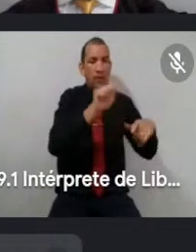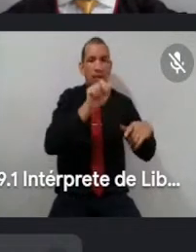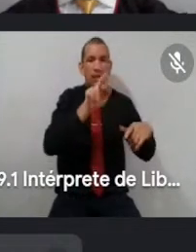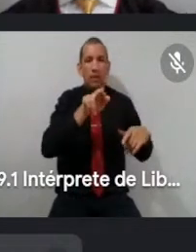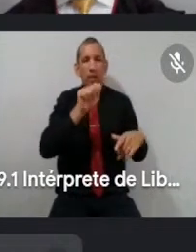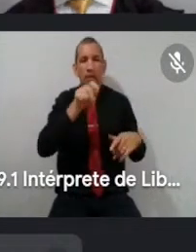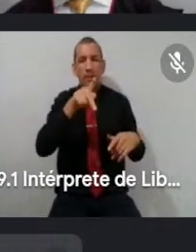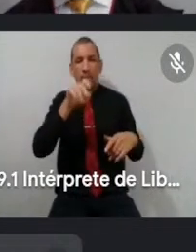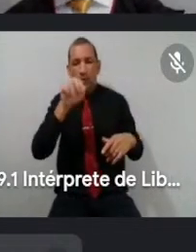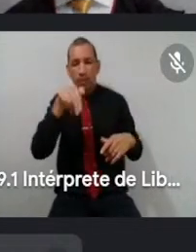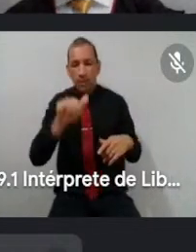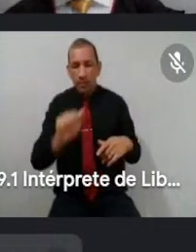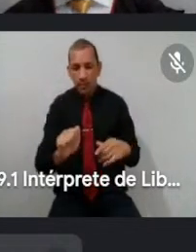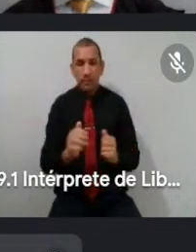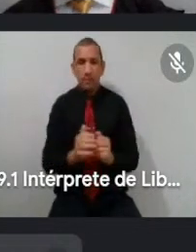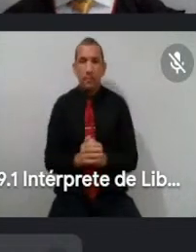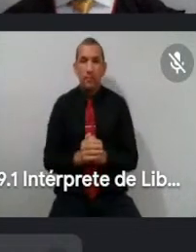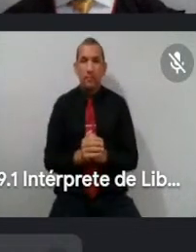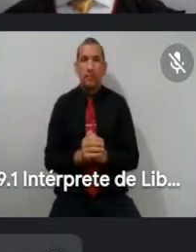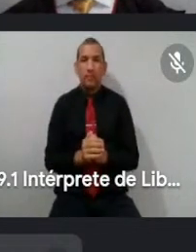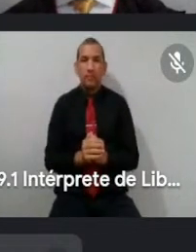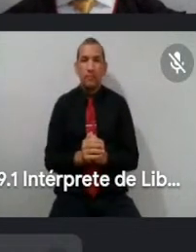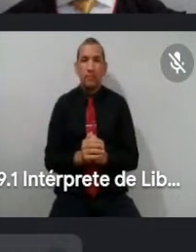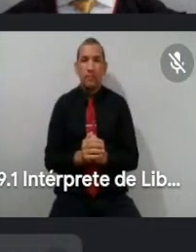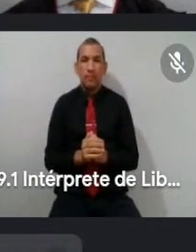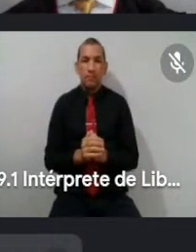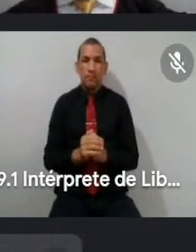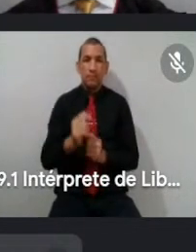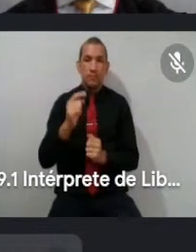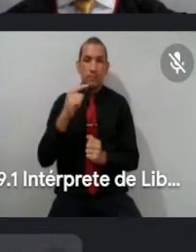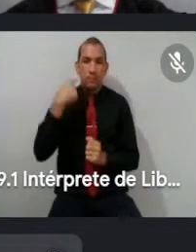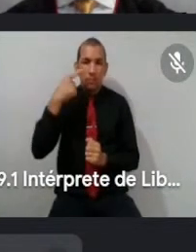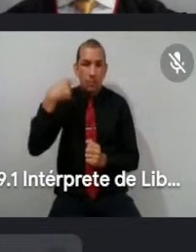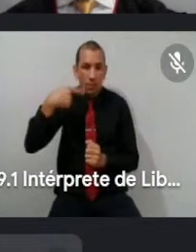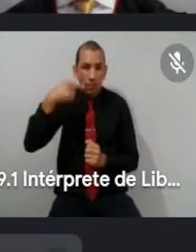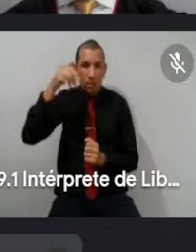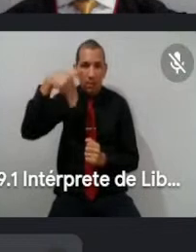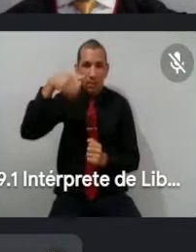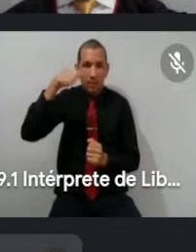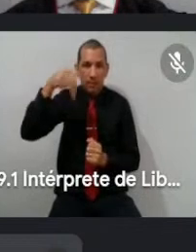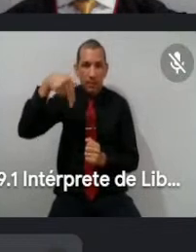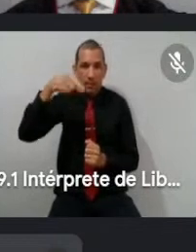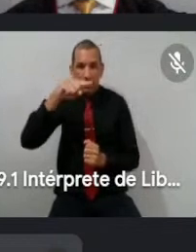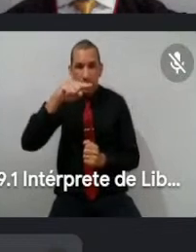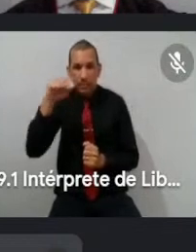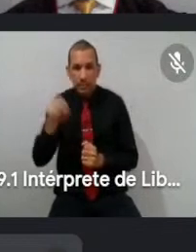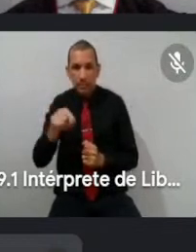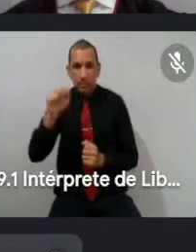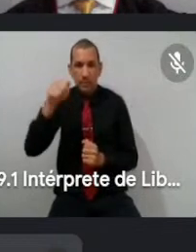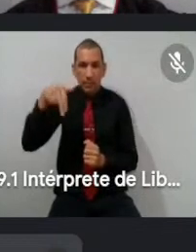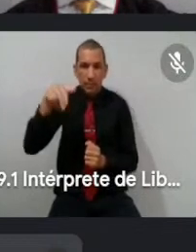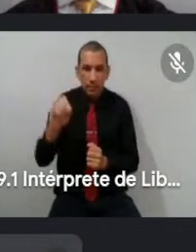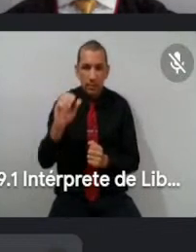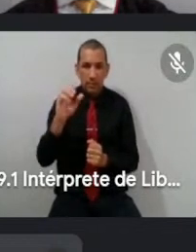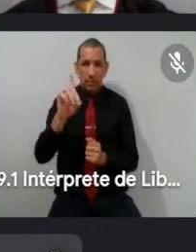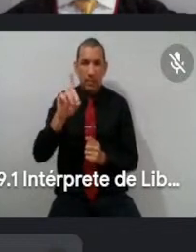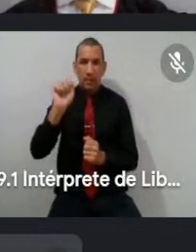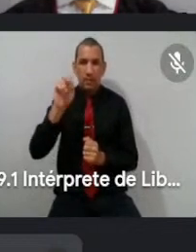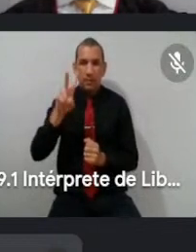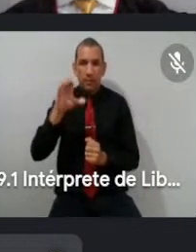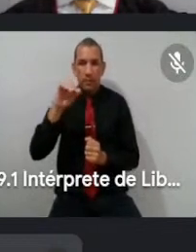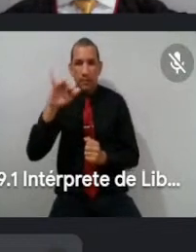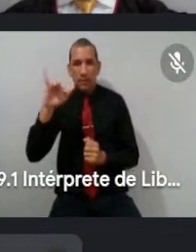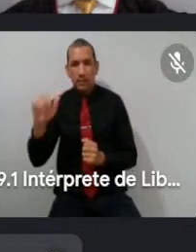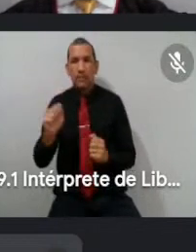Oi e o Doutor Leandro Manzano onça Sorroche que sustentará pelo recorrido Paulo Antonio